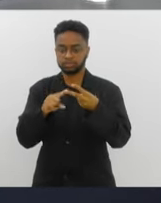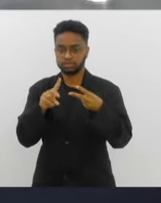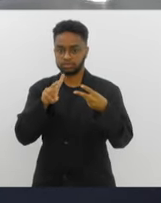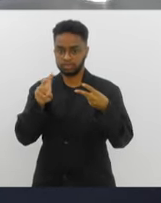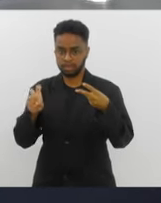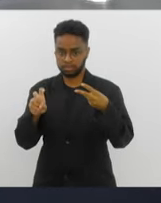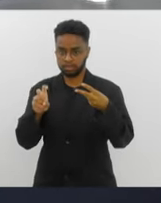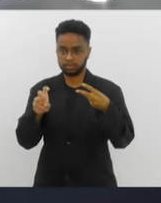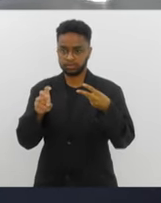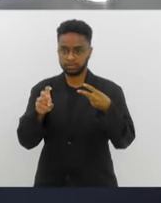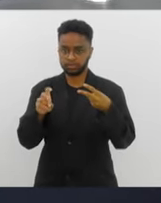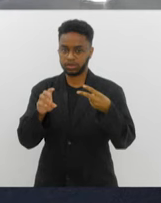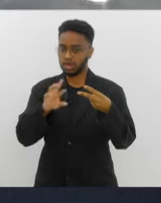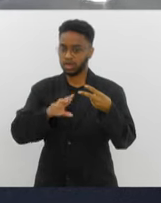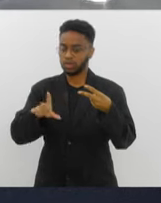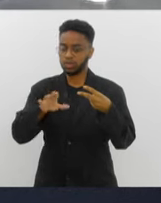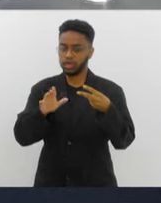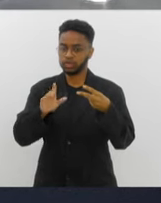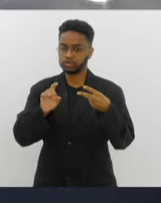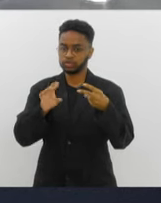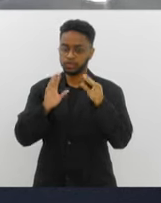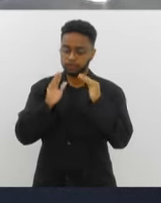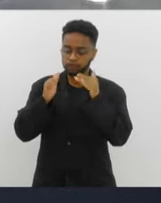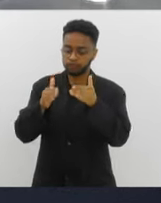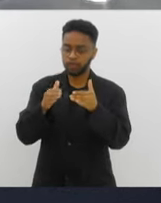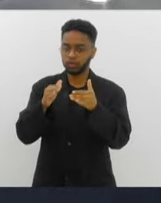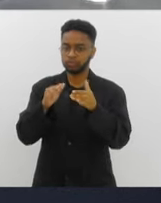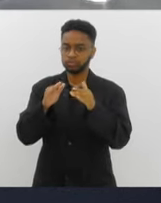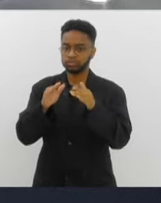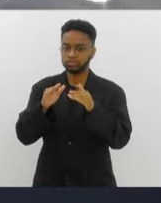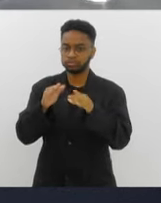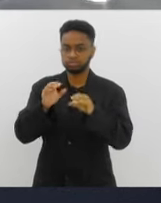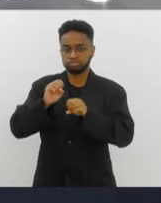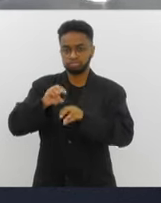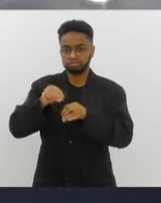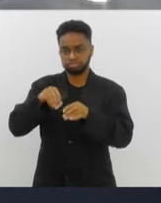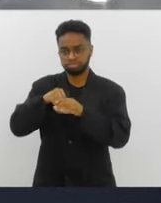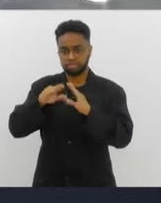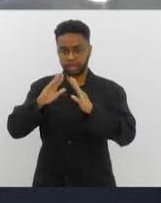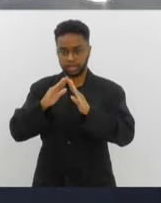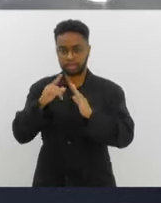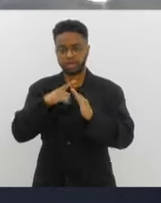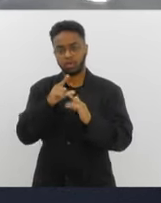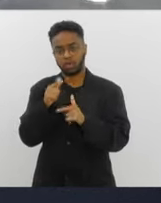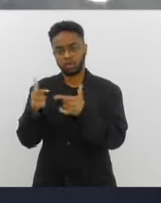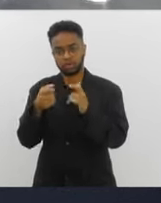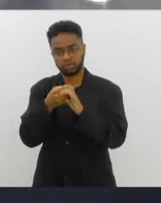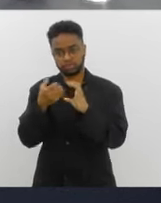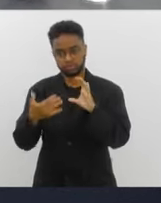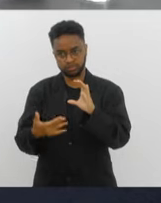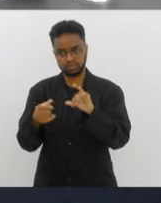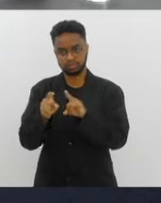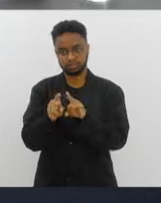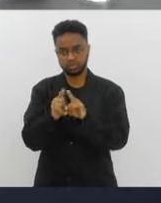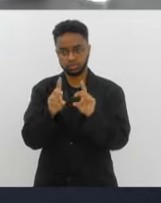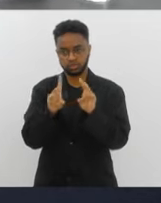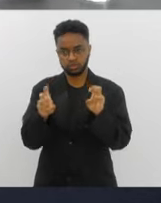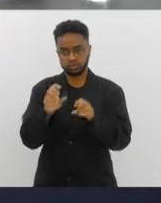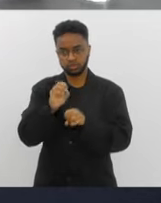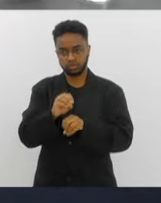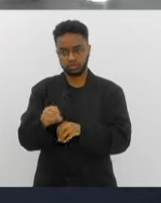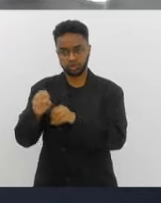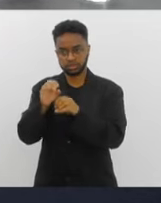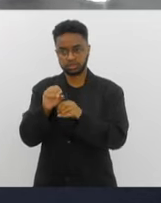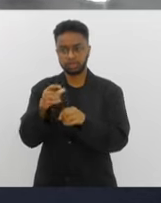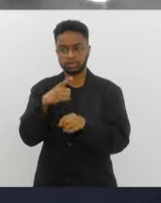Na realidade, ela não é exclusiva falando sobre homeschooling, ela traz outros elementos referentes à educação. Aí há ele